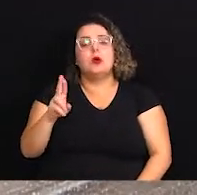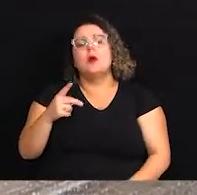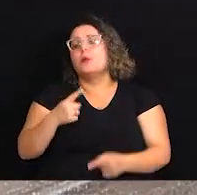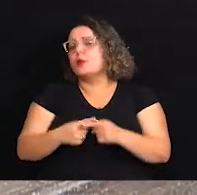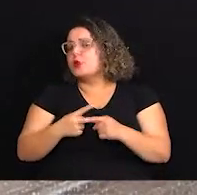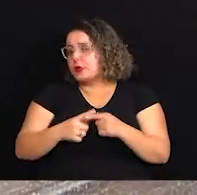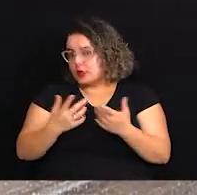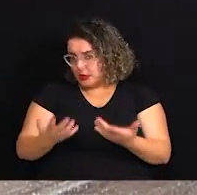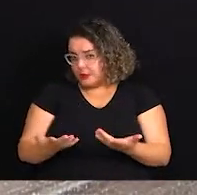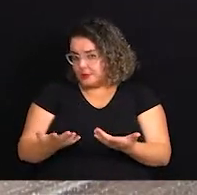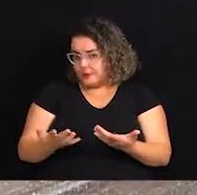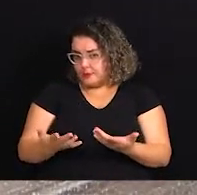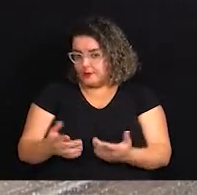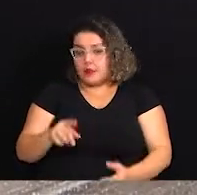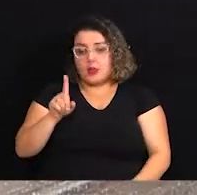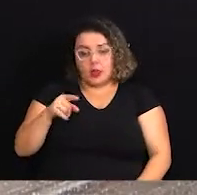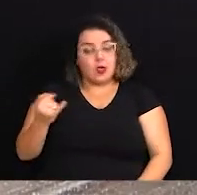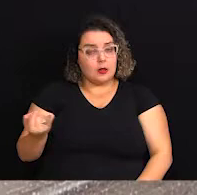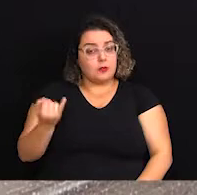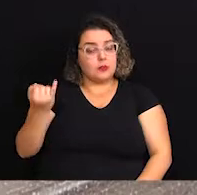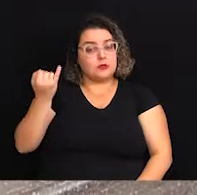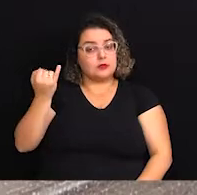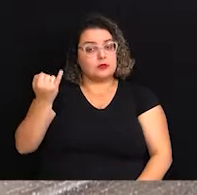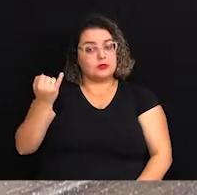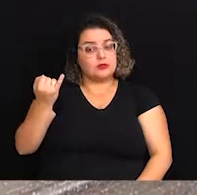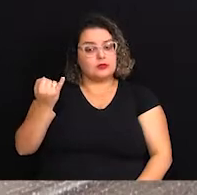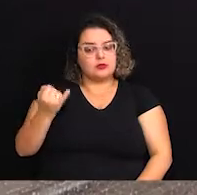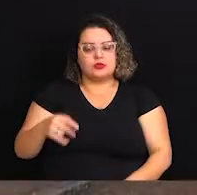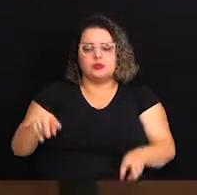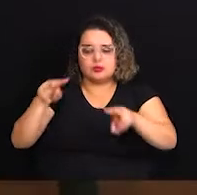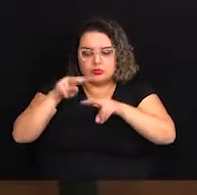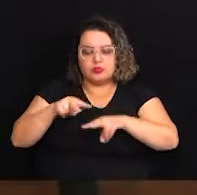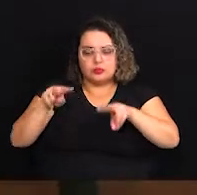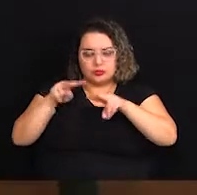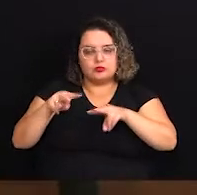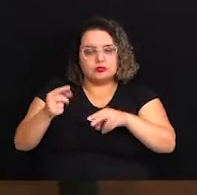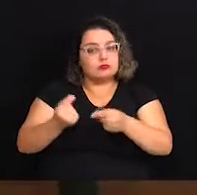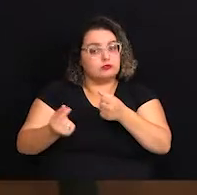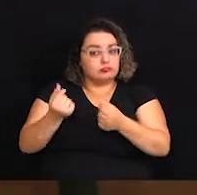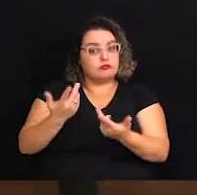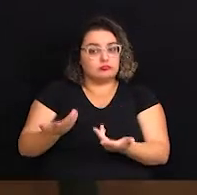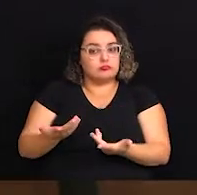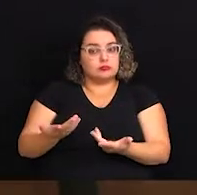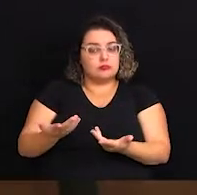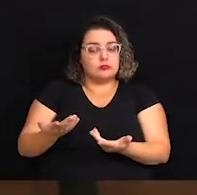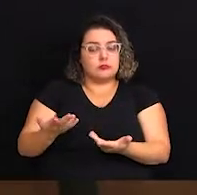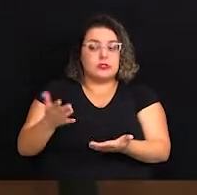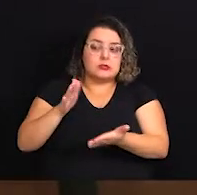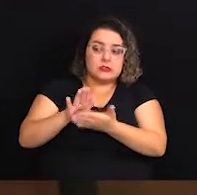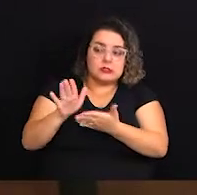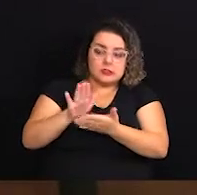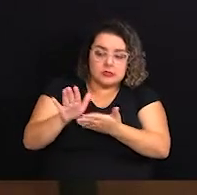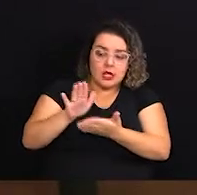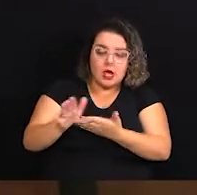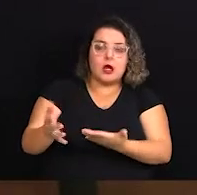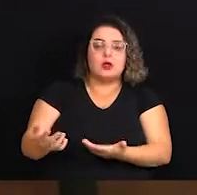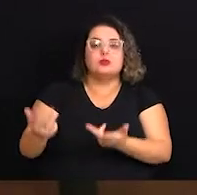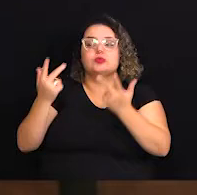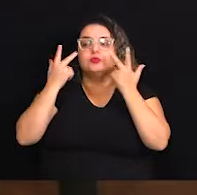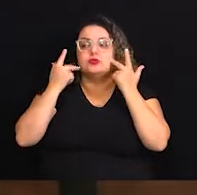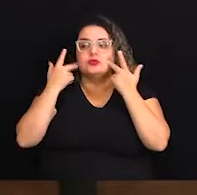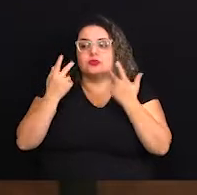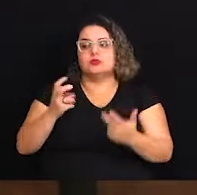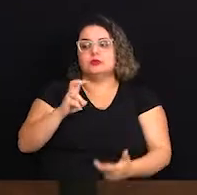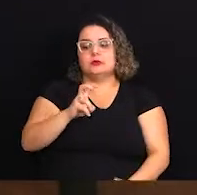isso? Porque é interessante do ponto de vista financeiro que essas despesas comuns elas sejam